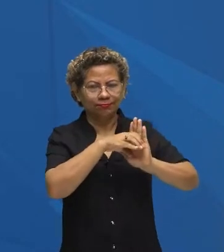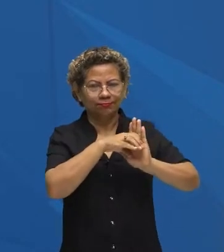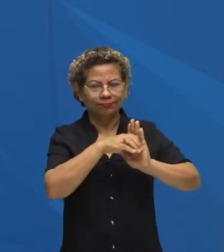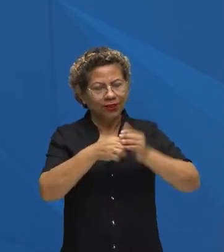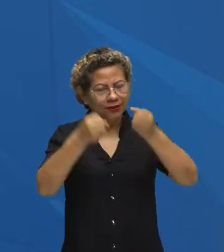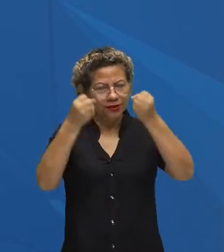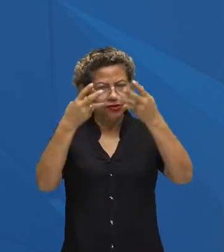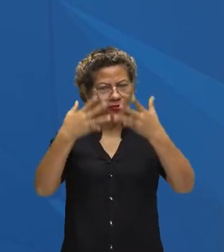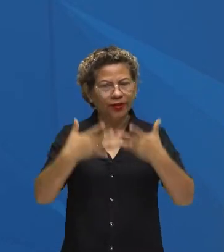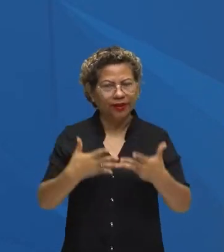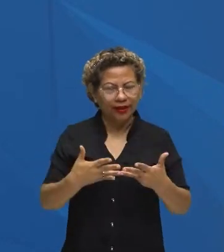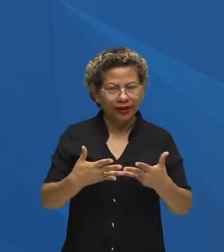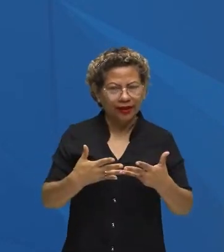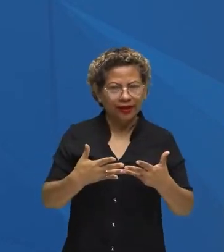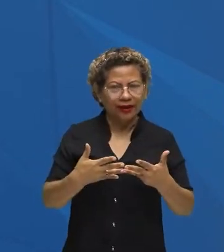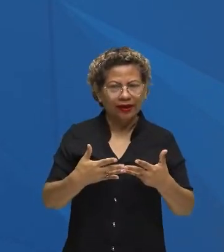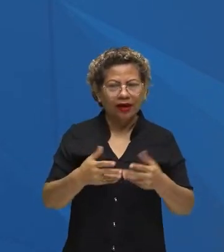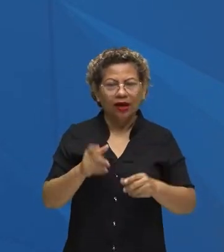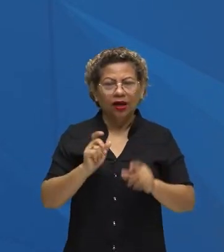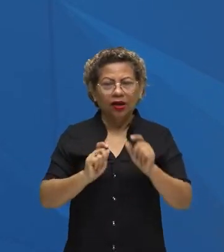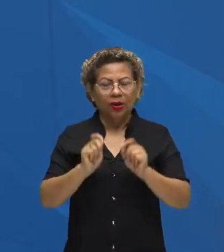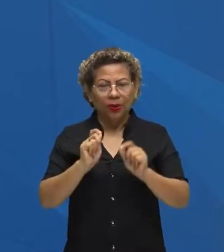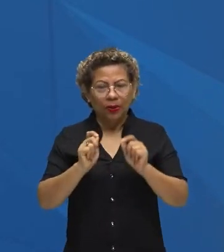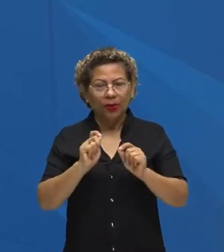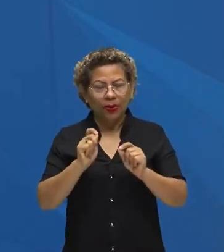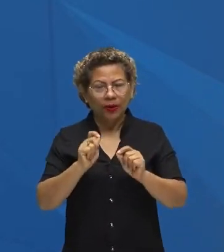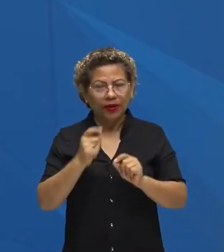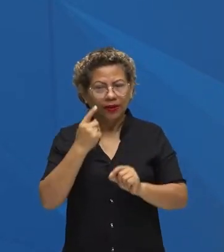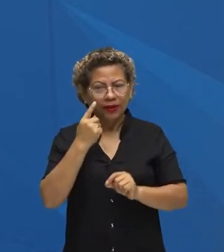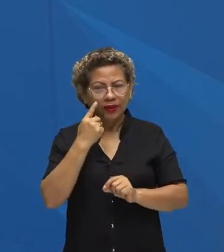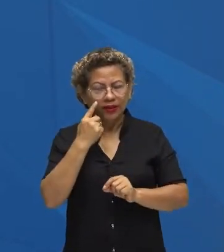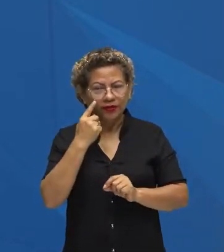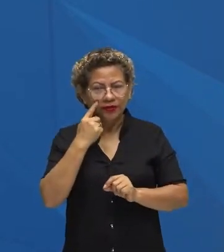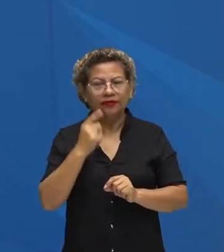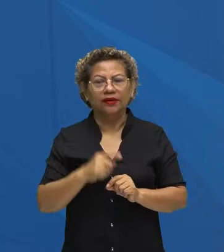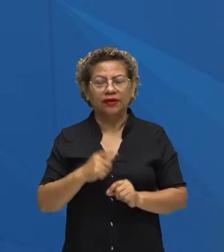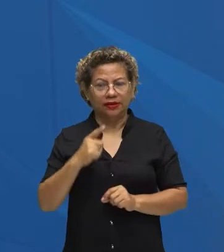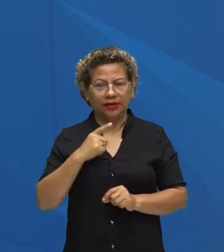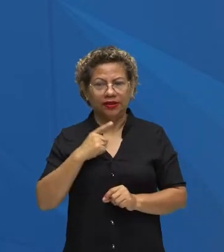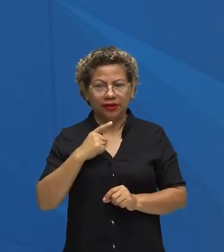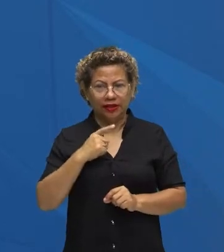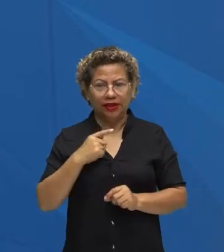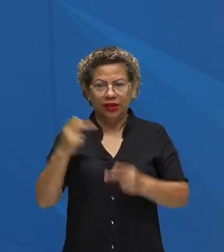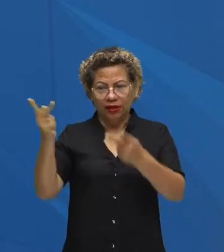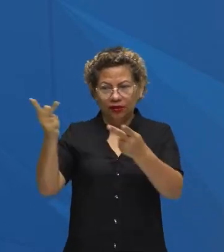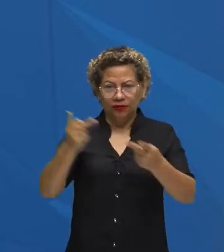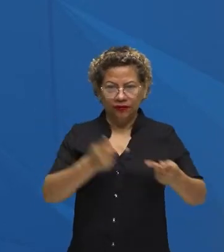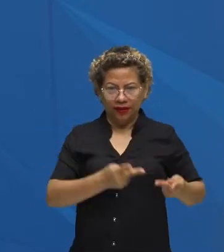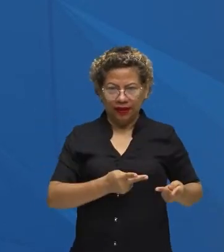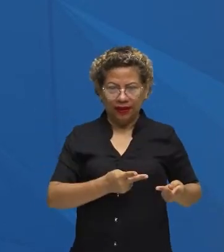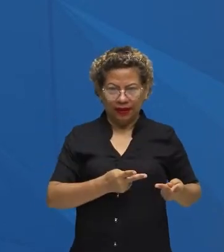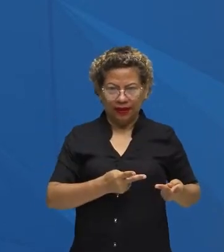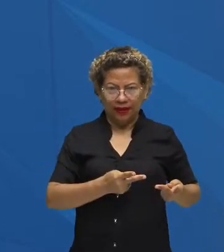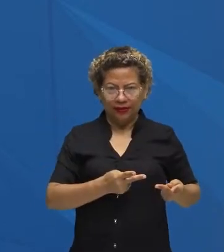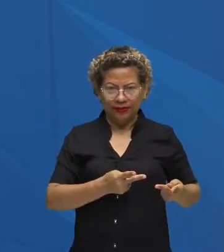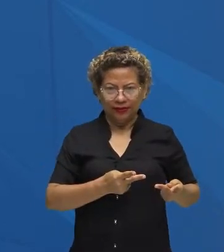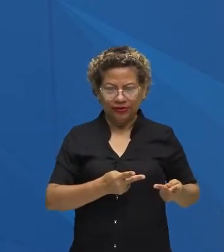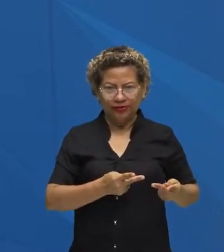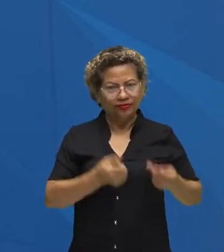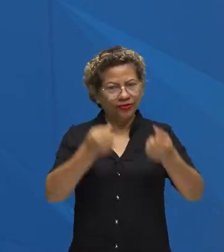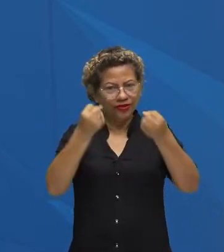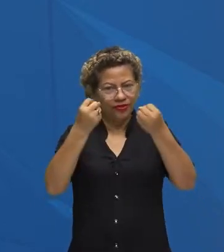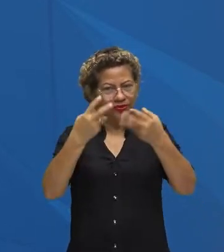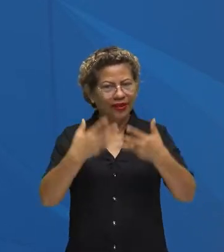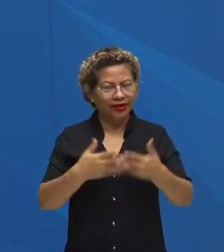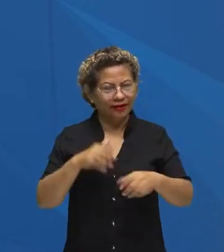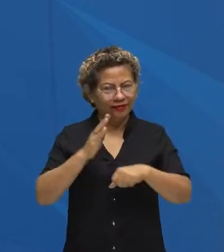falar disso, eu trouxe algumas perguntinhas e trouxe convidados especiais, né? E eu chamo a palavrinha da